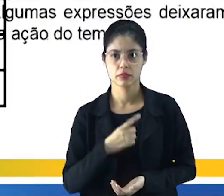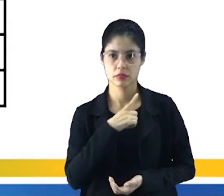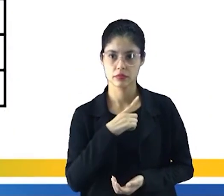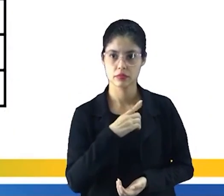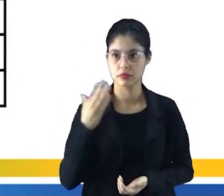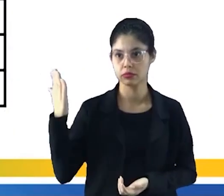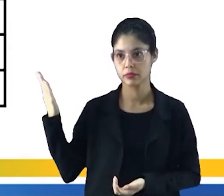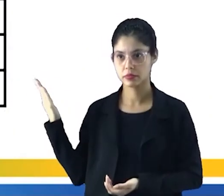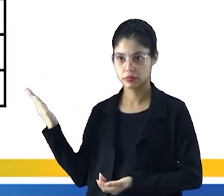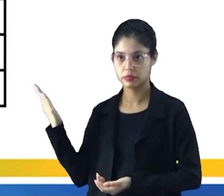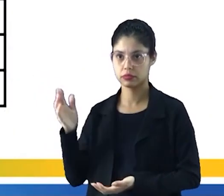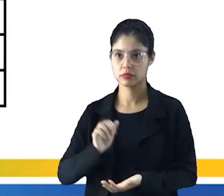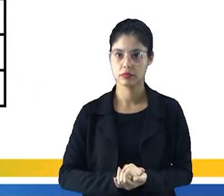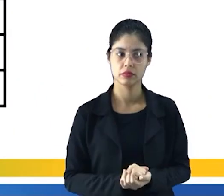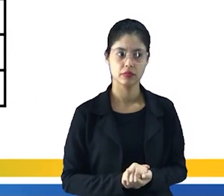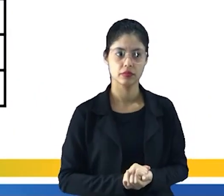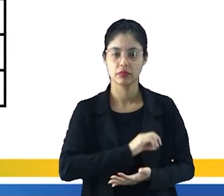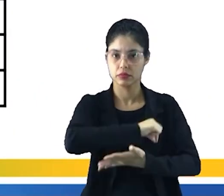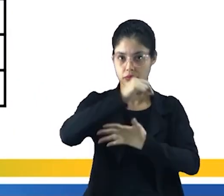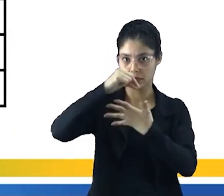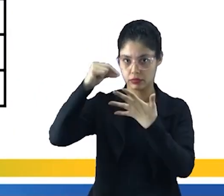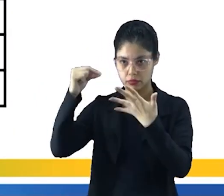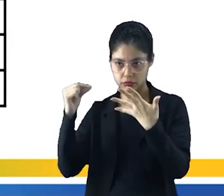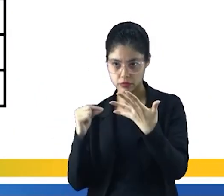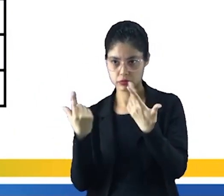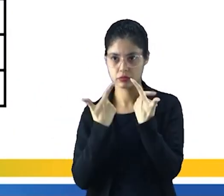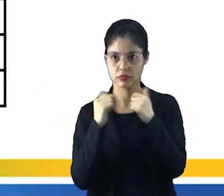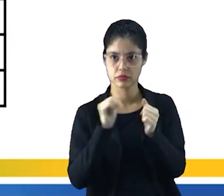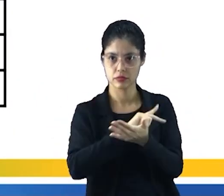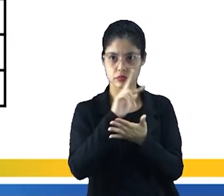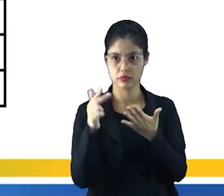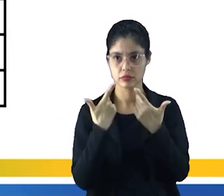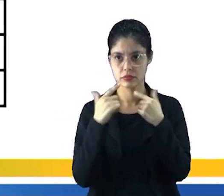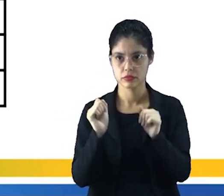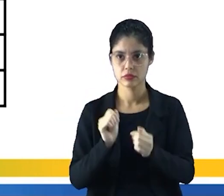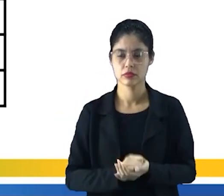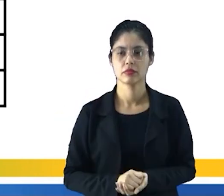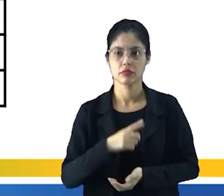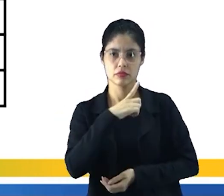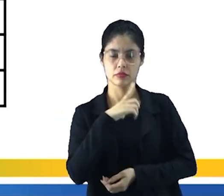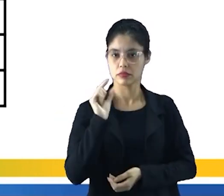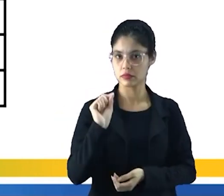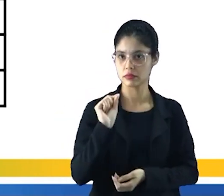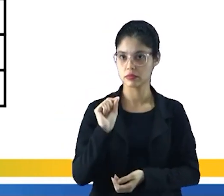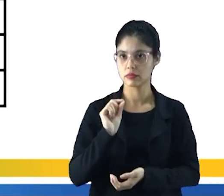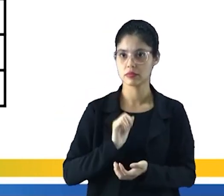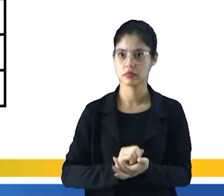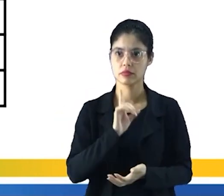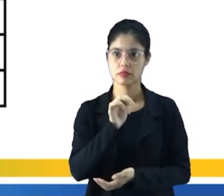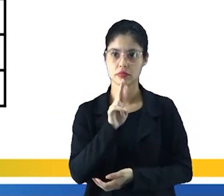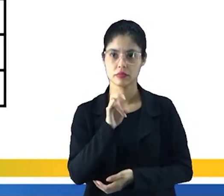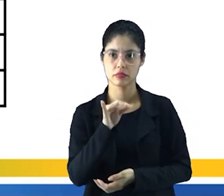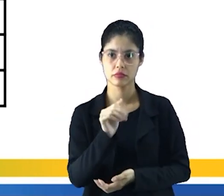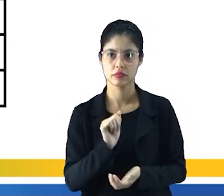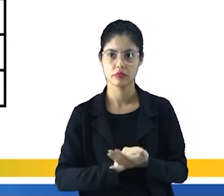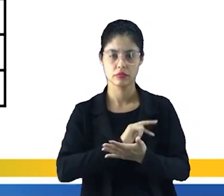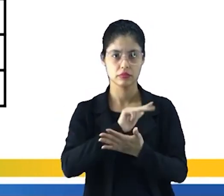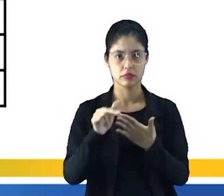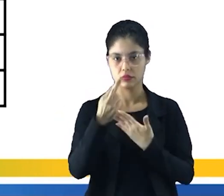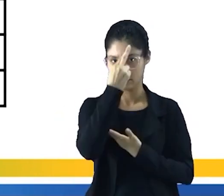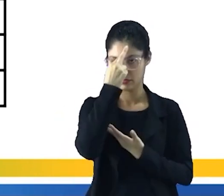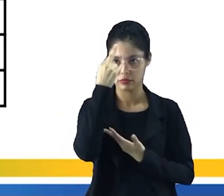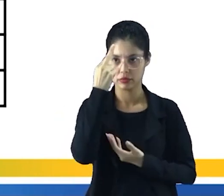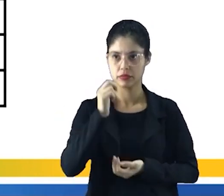nós temos aqui tipos de variações linguísticas. Nós temos a variação diacrônica, que é uma